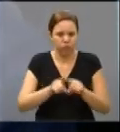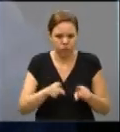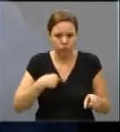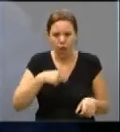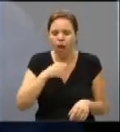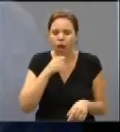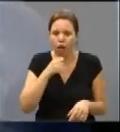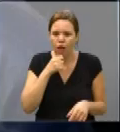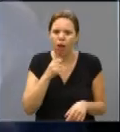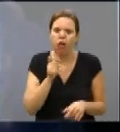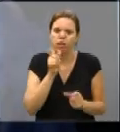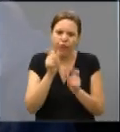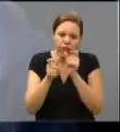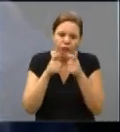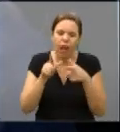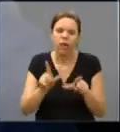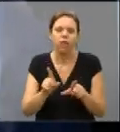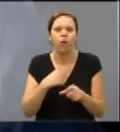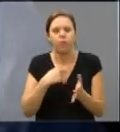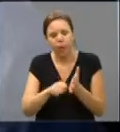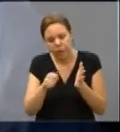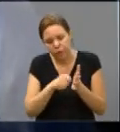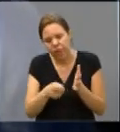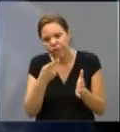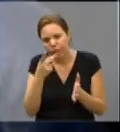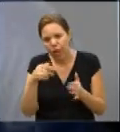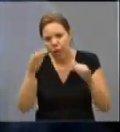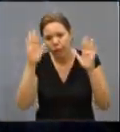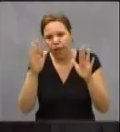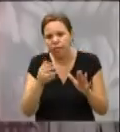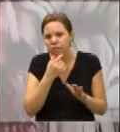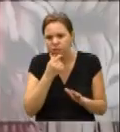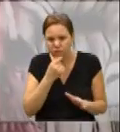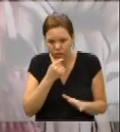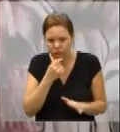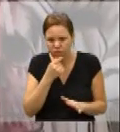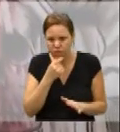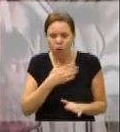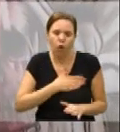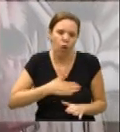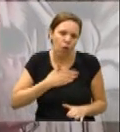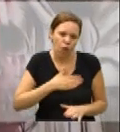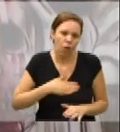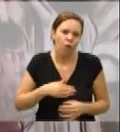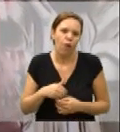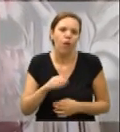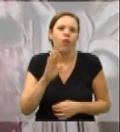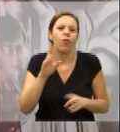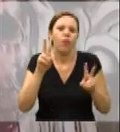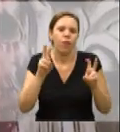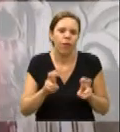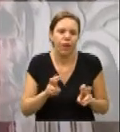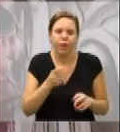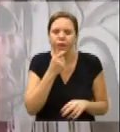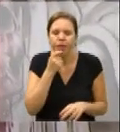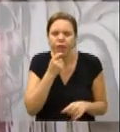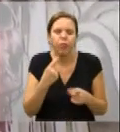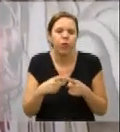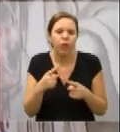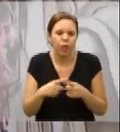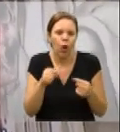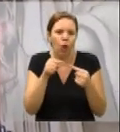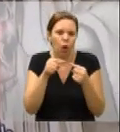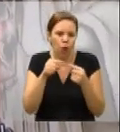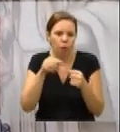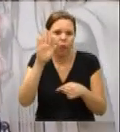Então, eu estou aprendendo, a minha escrita e fala é maior em inglês. Eu gosto mais do título em inglês porque